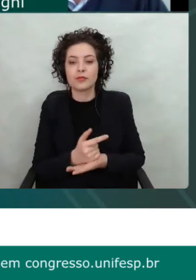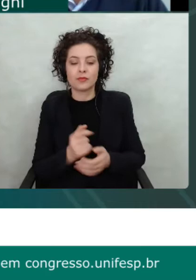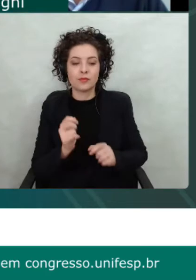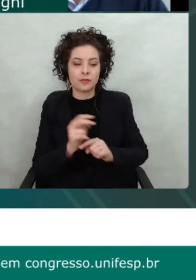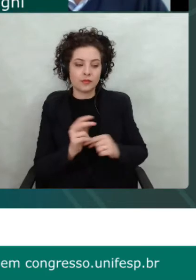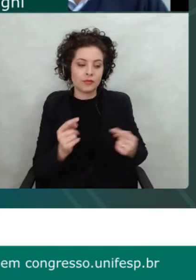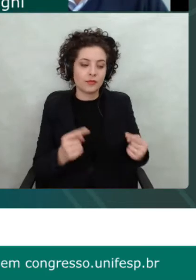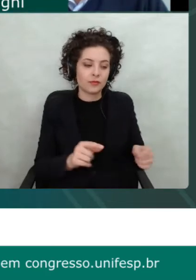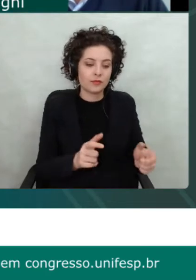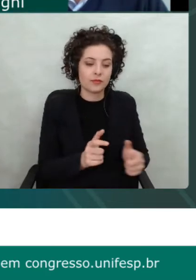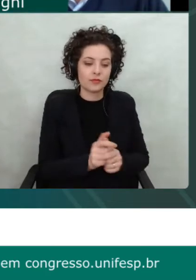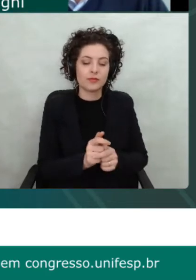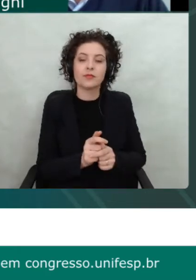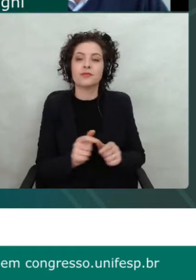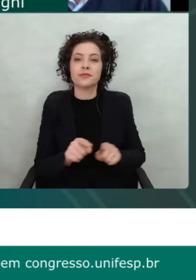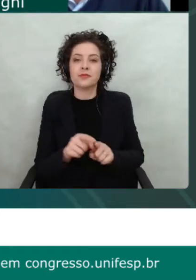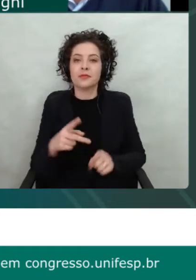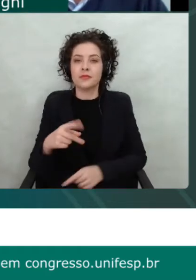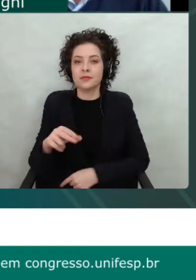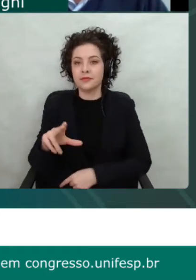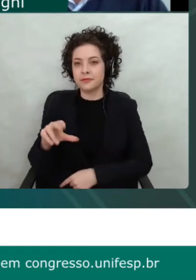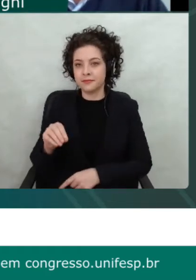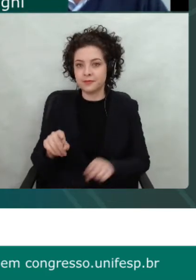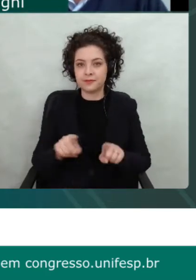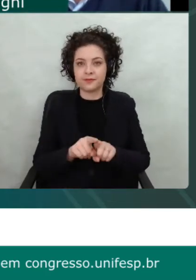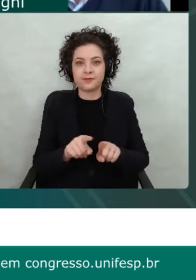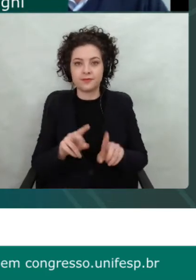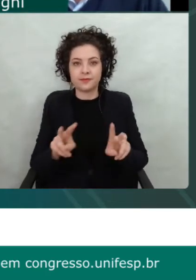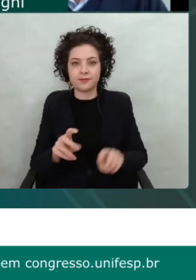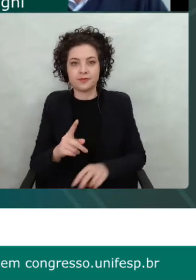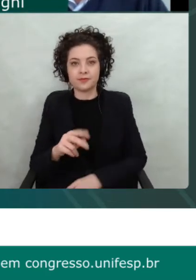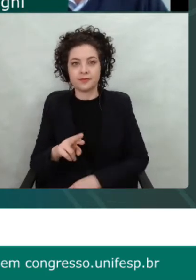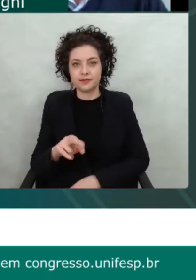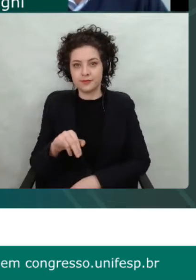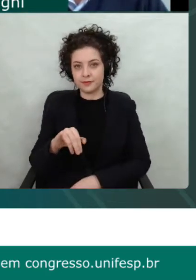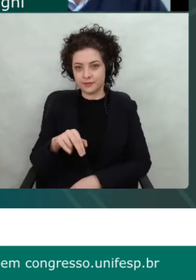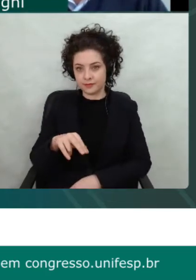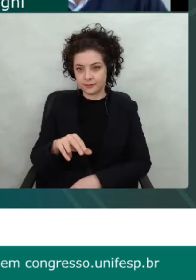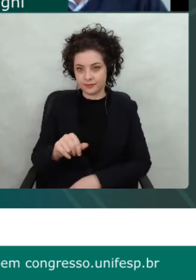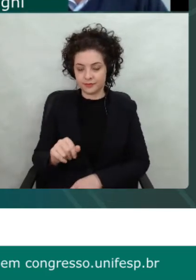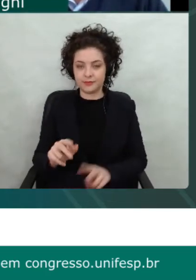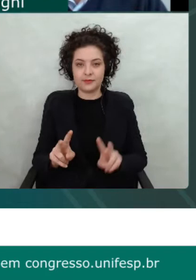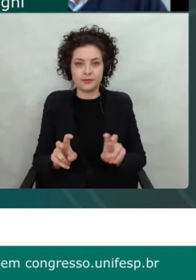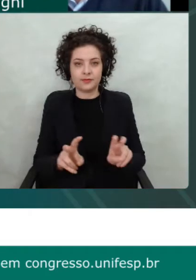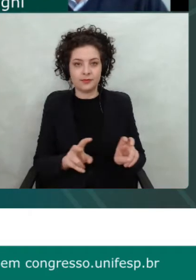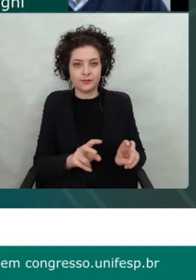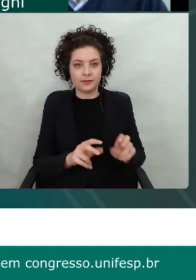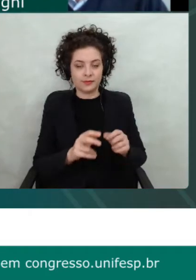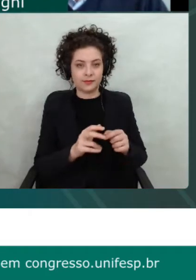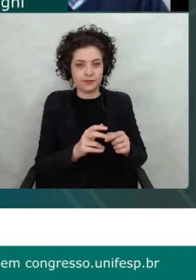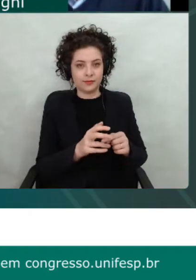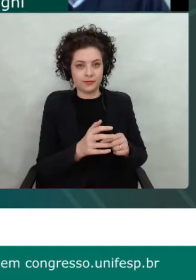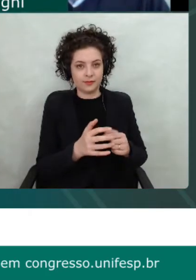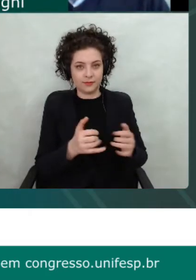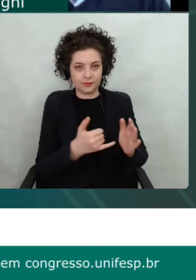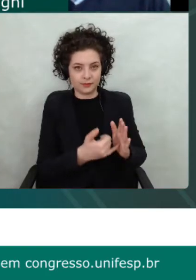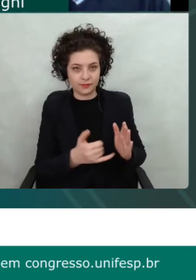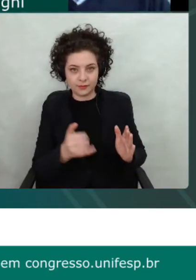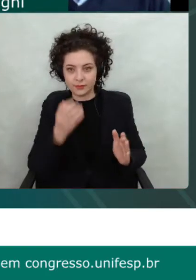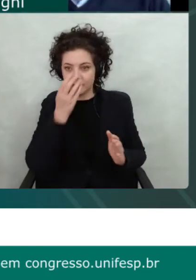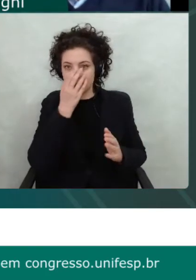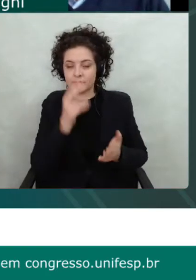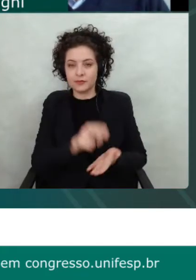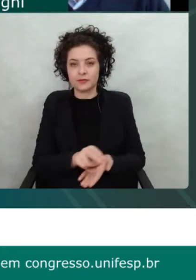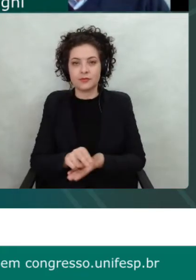Abrão vai falar sobre heparina e também contar um pouco para nós aí das unidades respiratórias. O professor Arnaldo Colombo estará falando